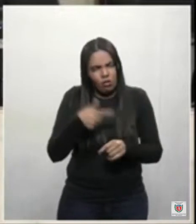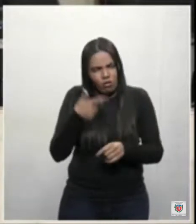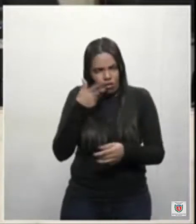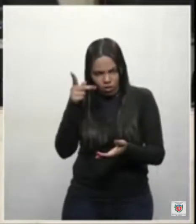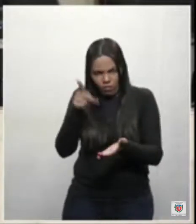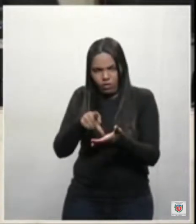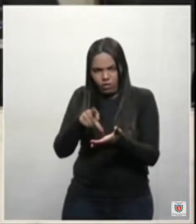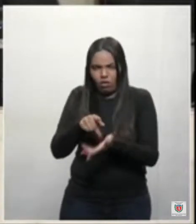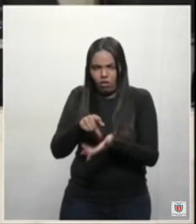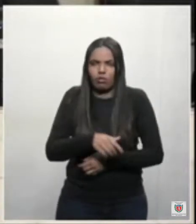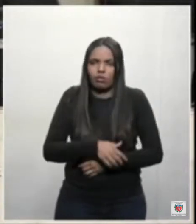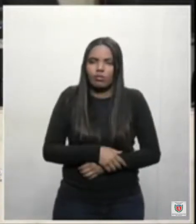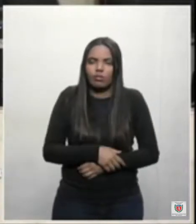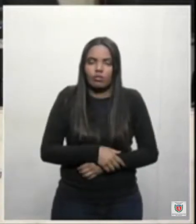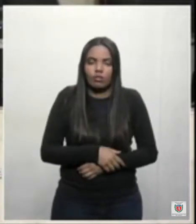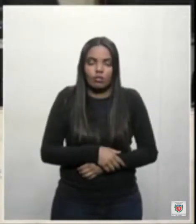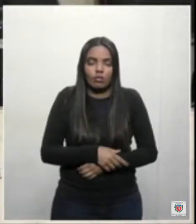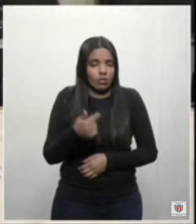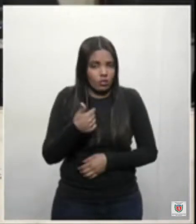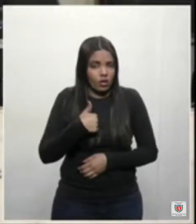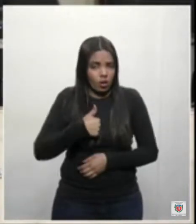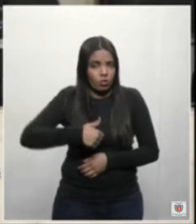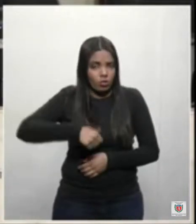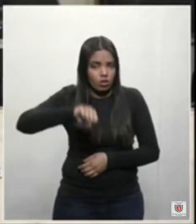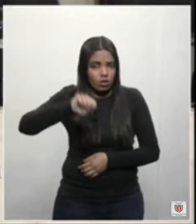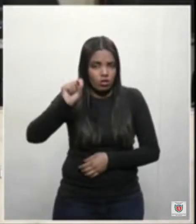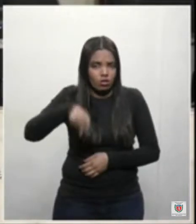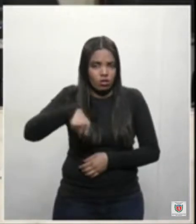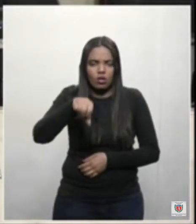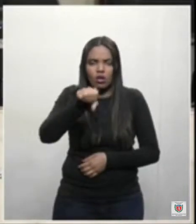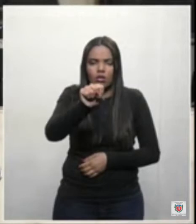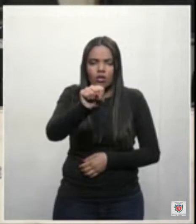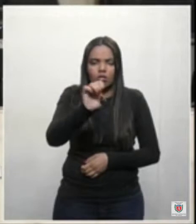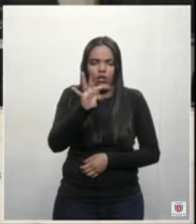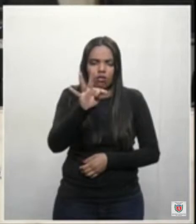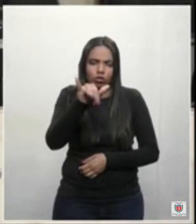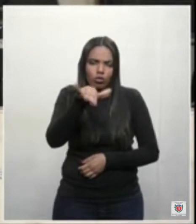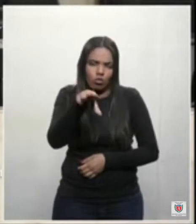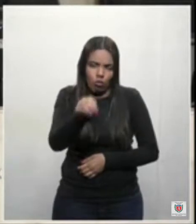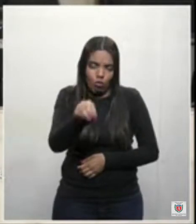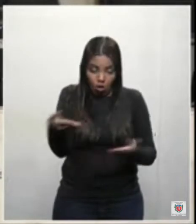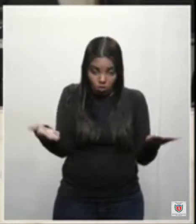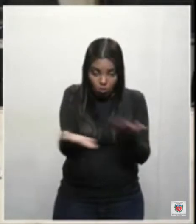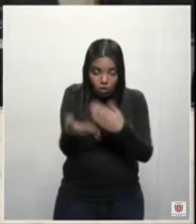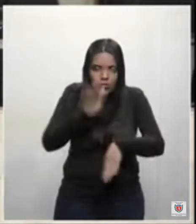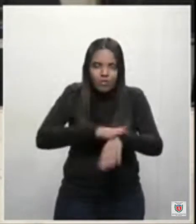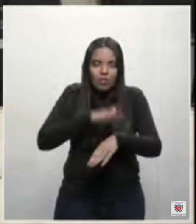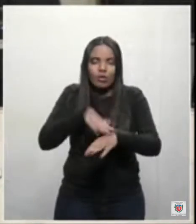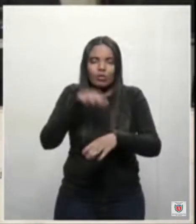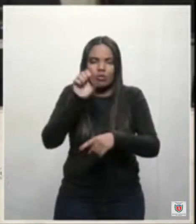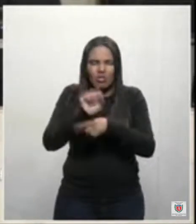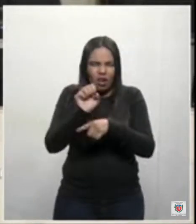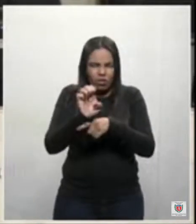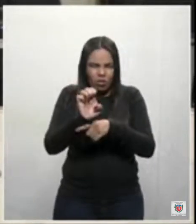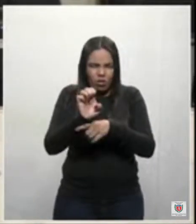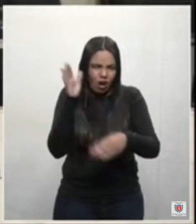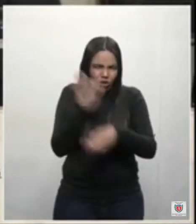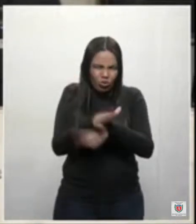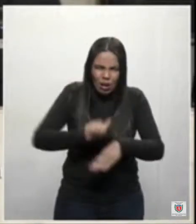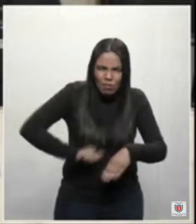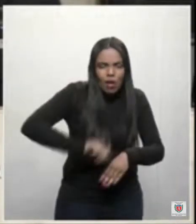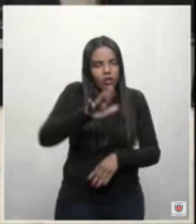seguinte, eu sou meio cético com relação à possibilidade do Estado, nesse momento, de fazer coisas muito mais agressivas.